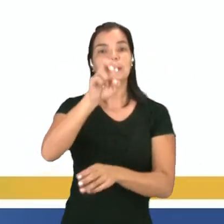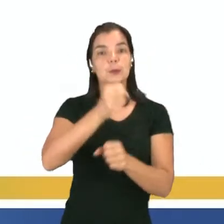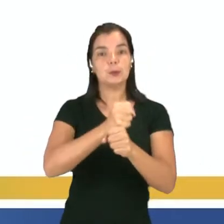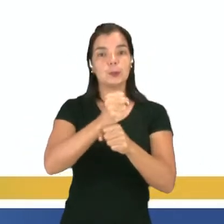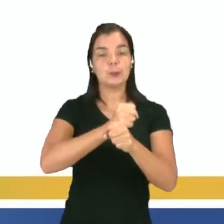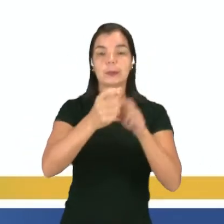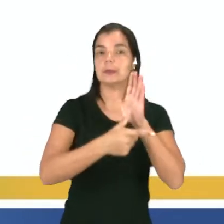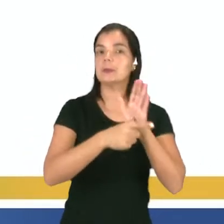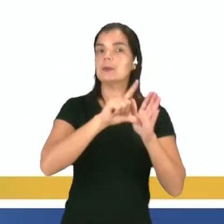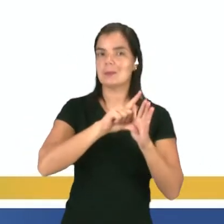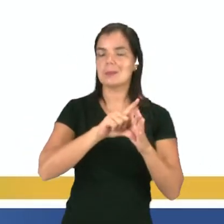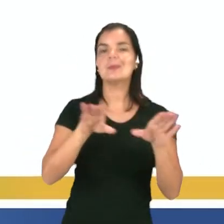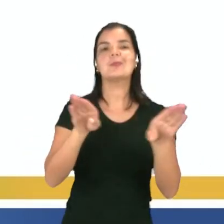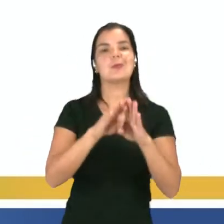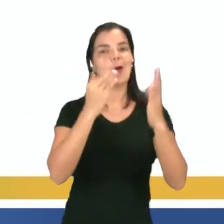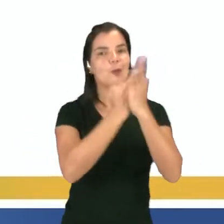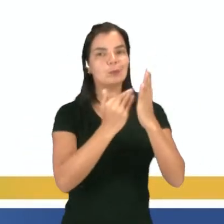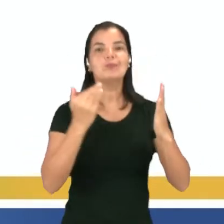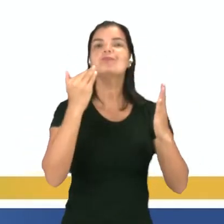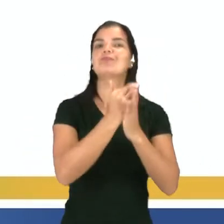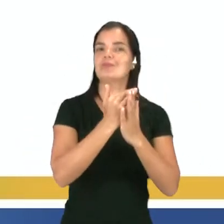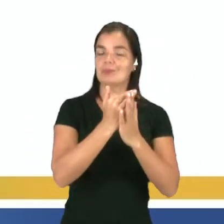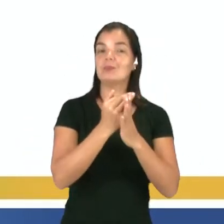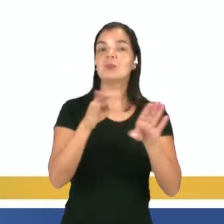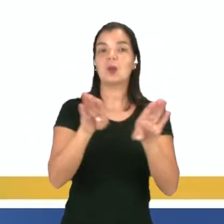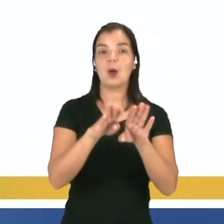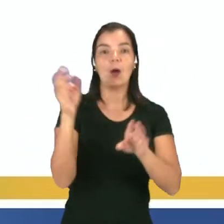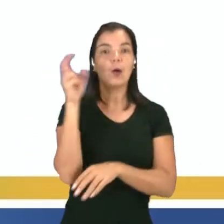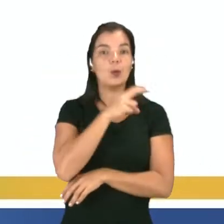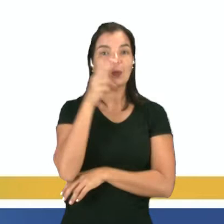anos anteriores e aumentou a